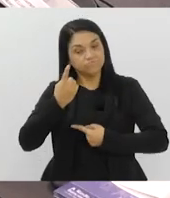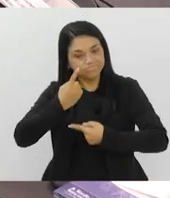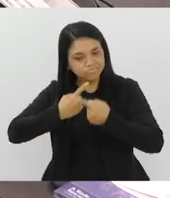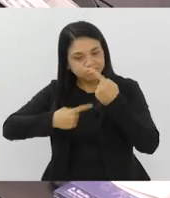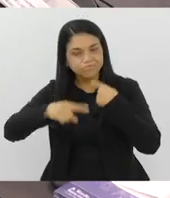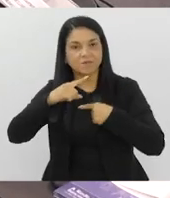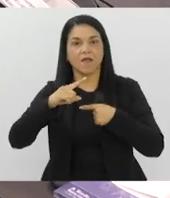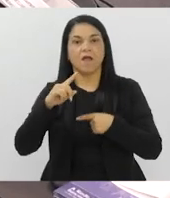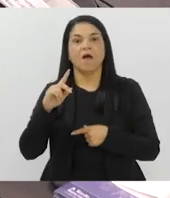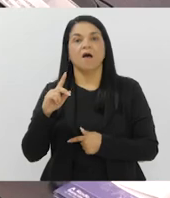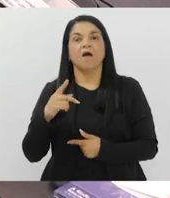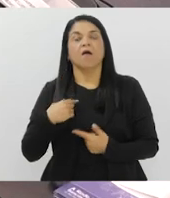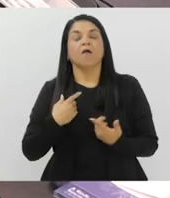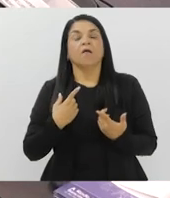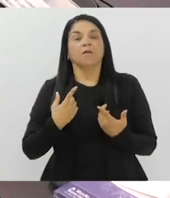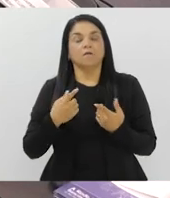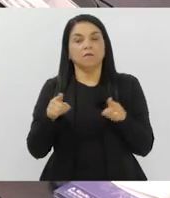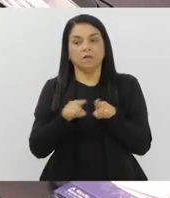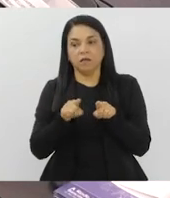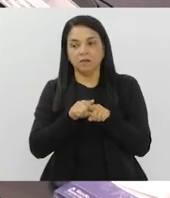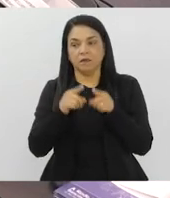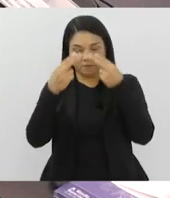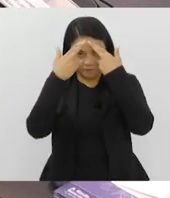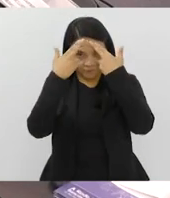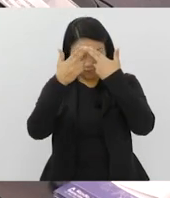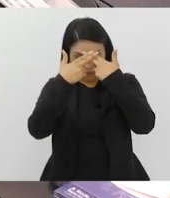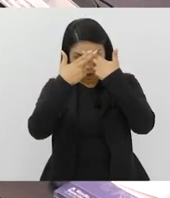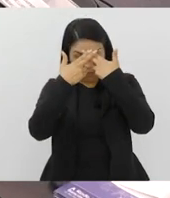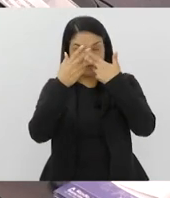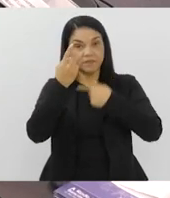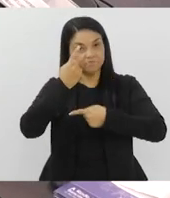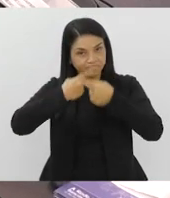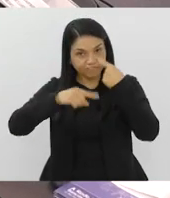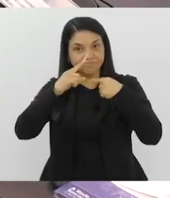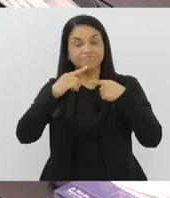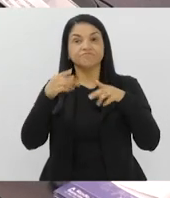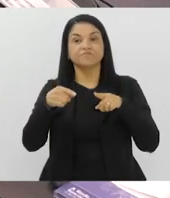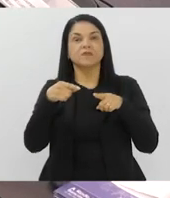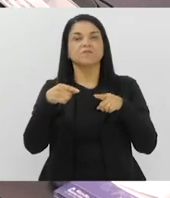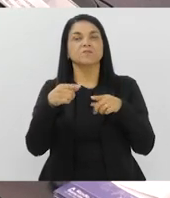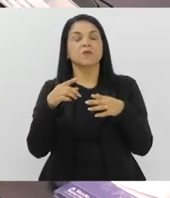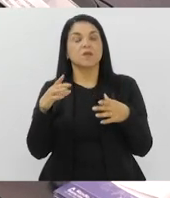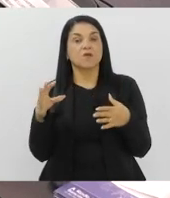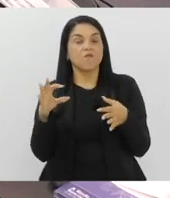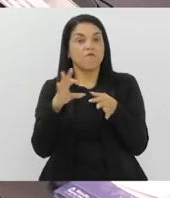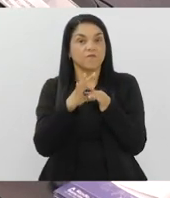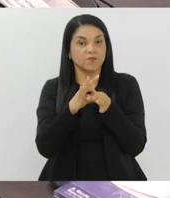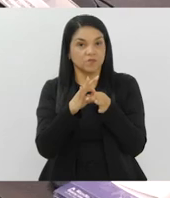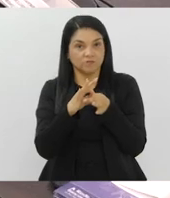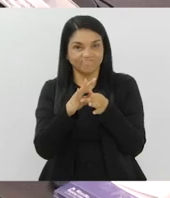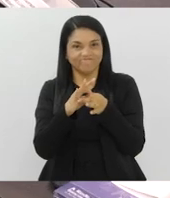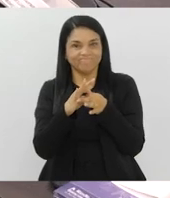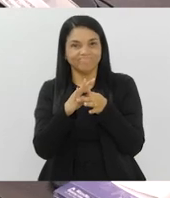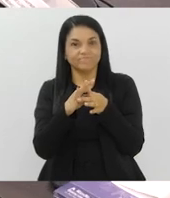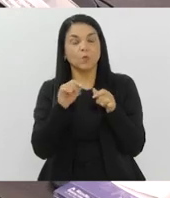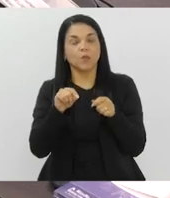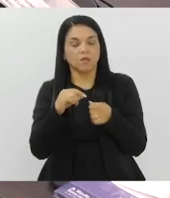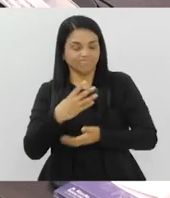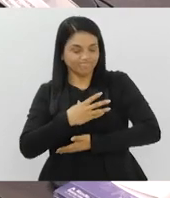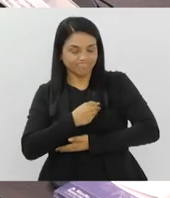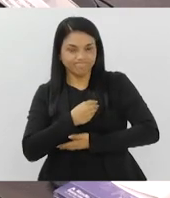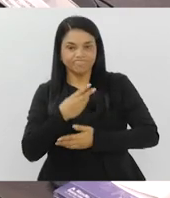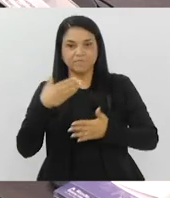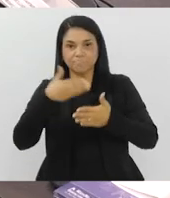grande trauma por conta também desse acolhimento, desse vínculo que foi possível apenas e possibilitado pela amamentação. O